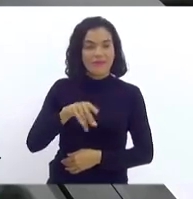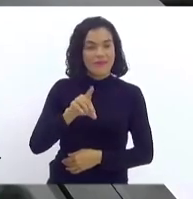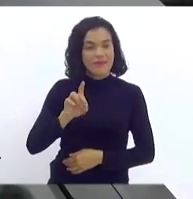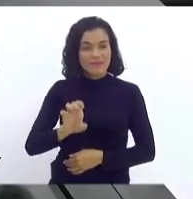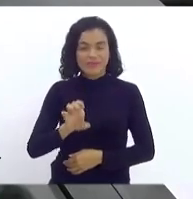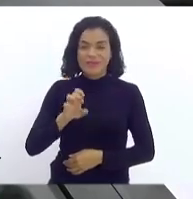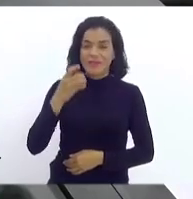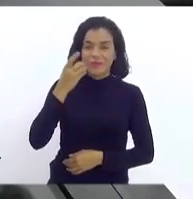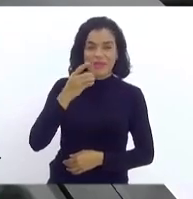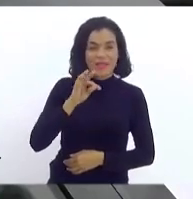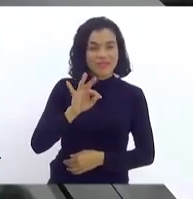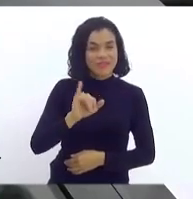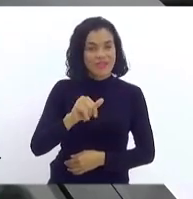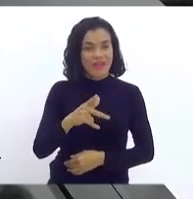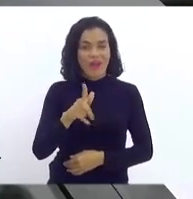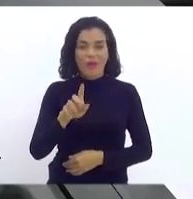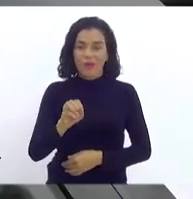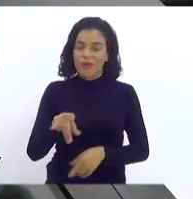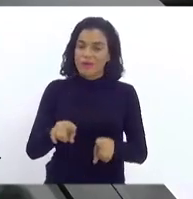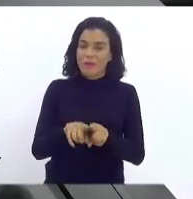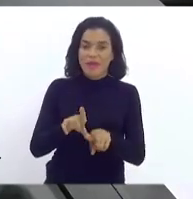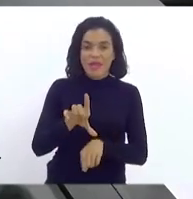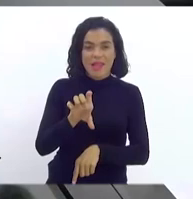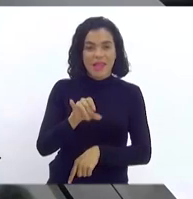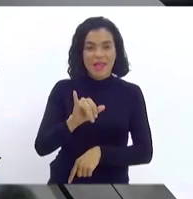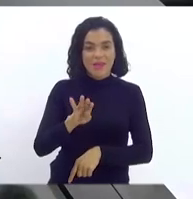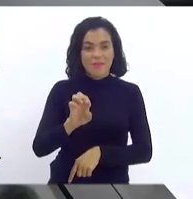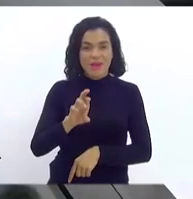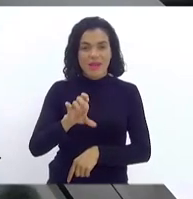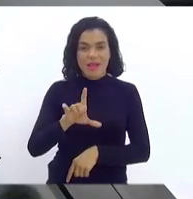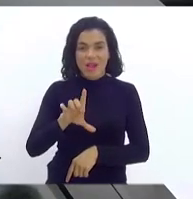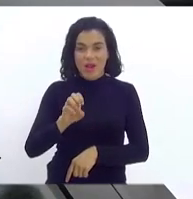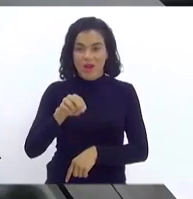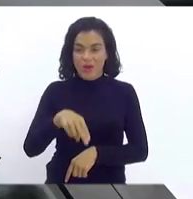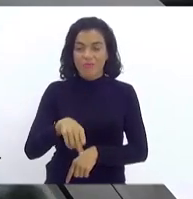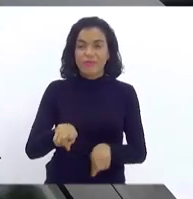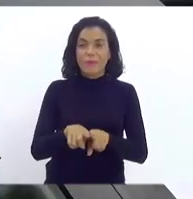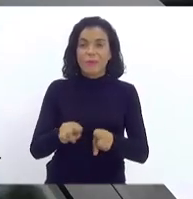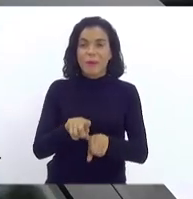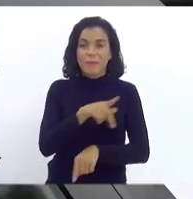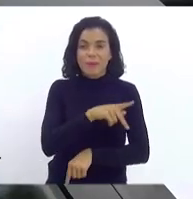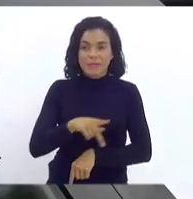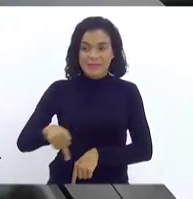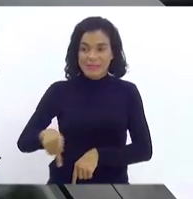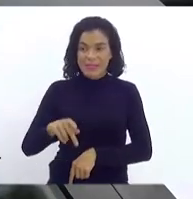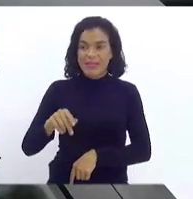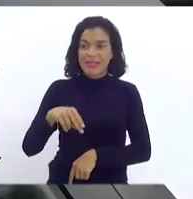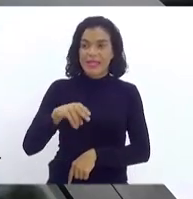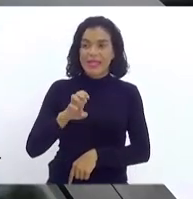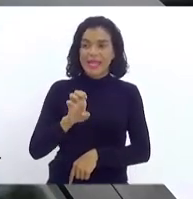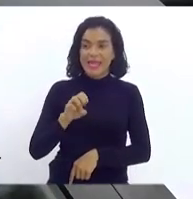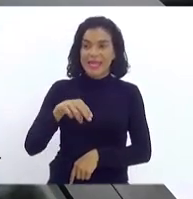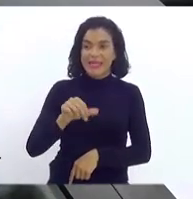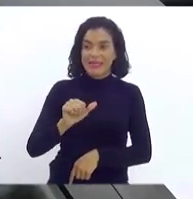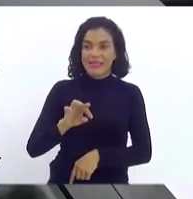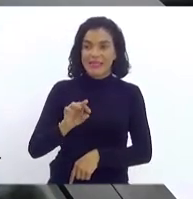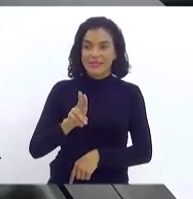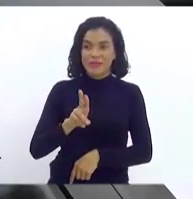deputado Thiago, deputado Librelon. Saudar a presença da presidente da Naturgy, muito